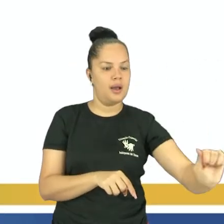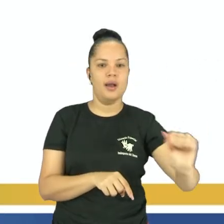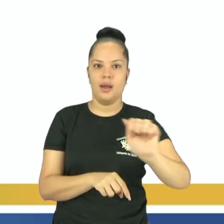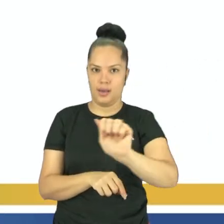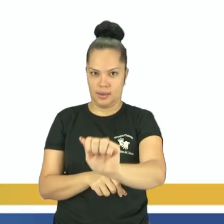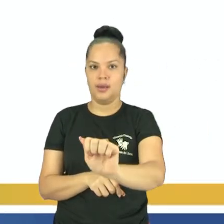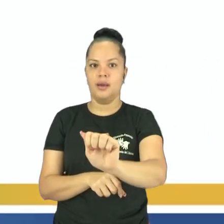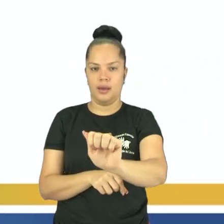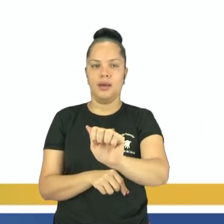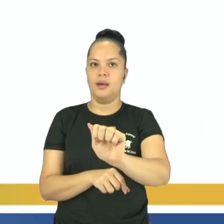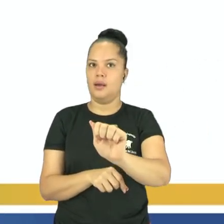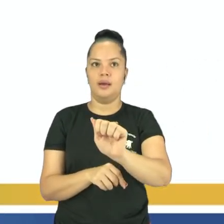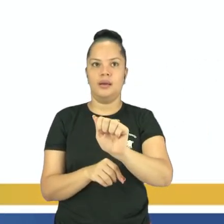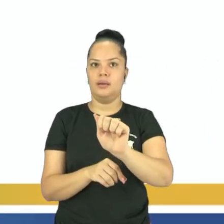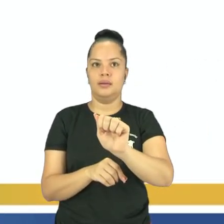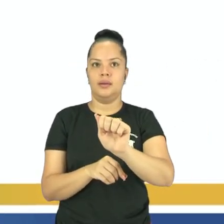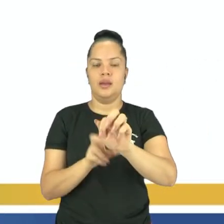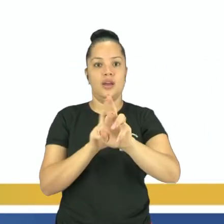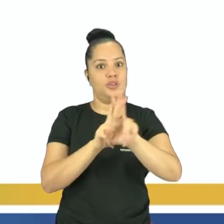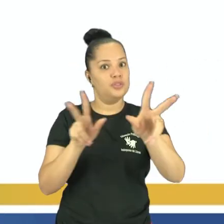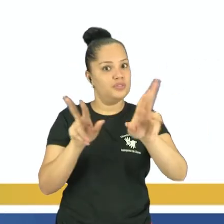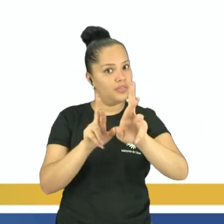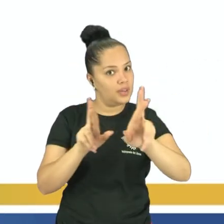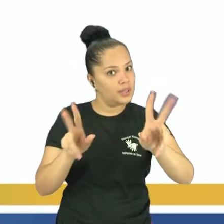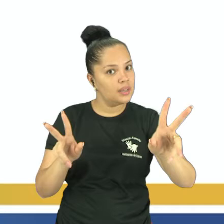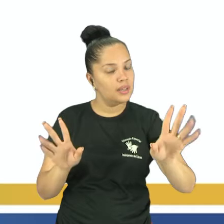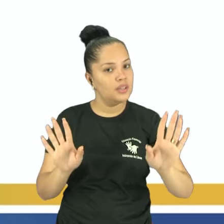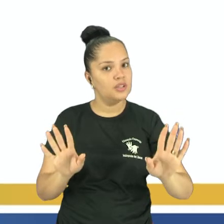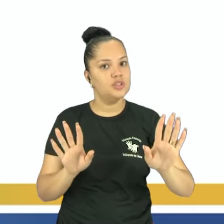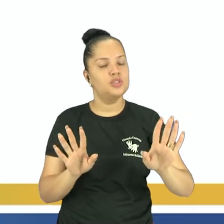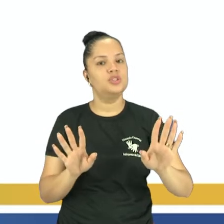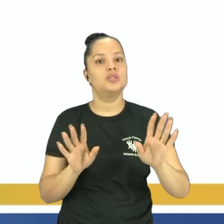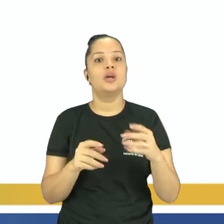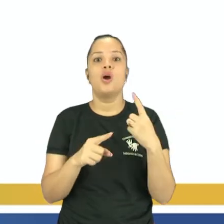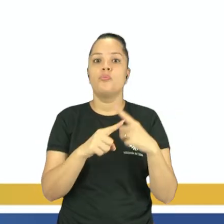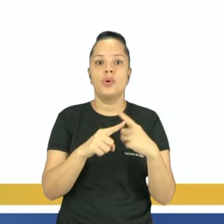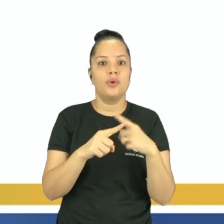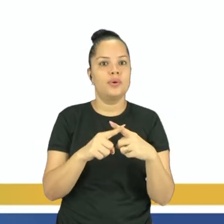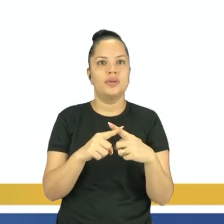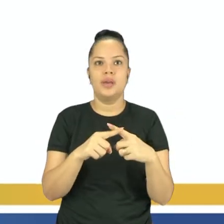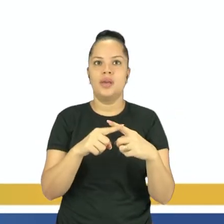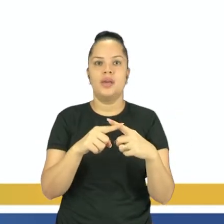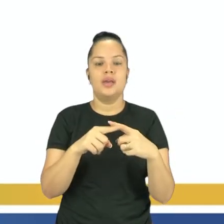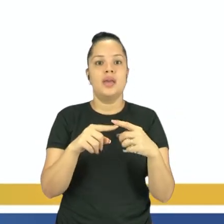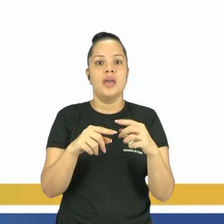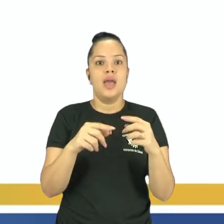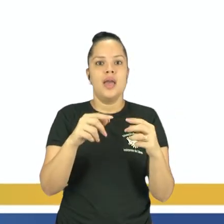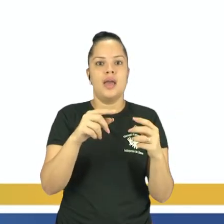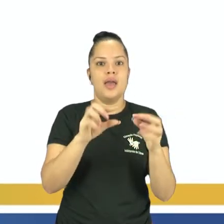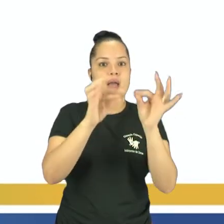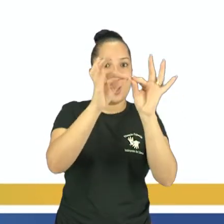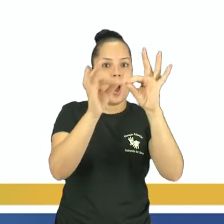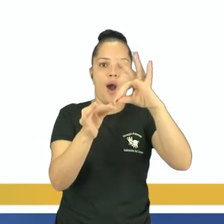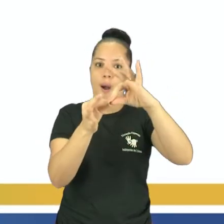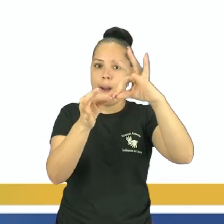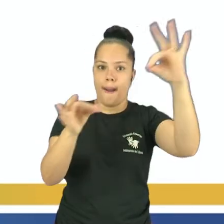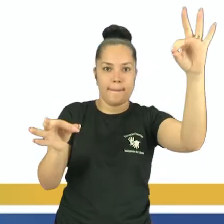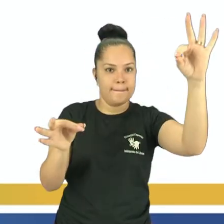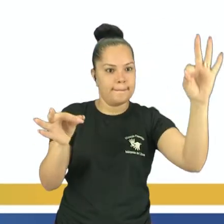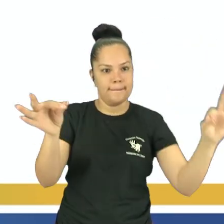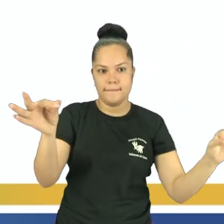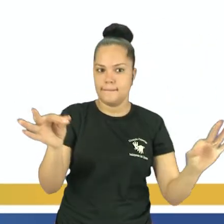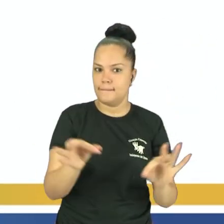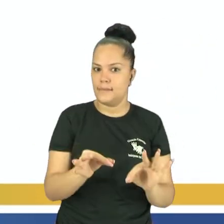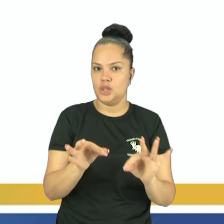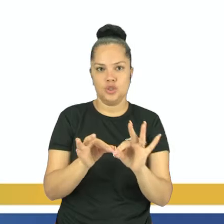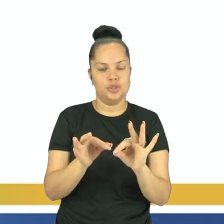vai ser, né, um polígono considerado regular, né, porque ele não apresenta todos os ângulos com a mesma medida, certo? Assim como o